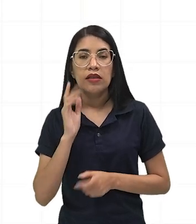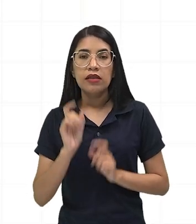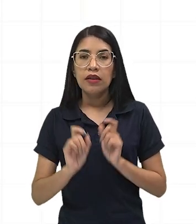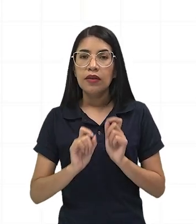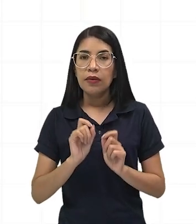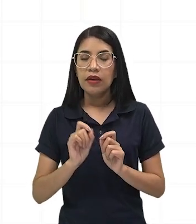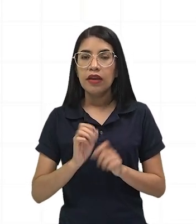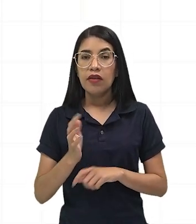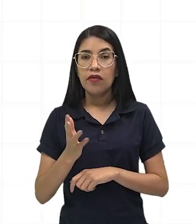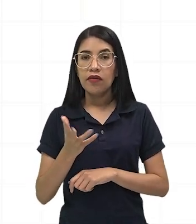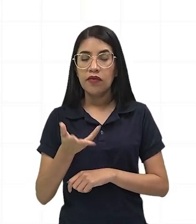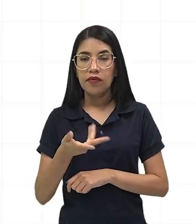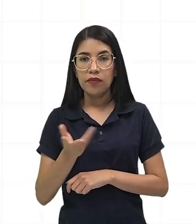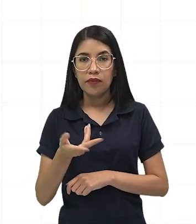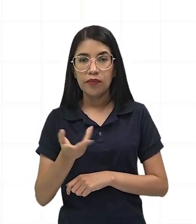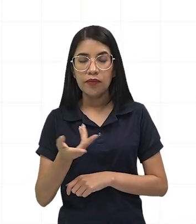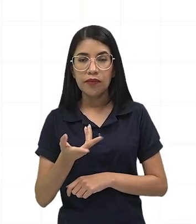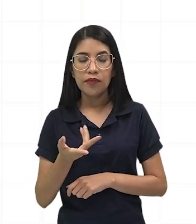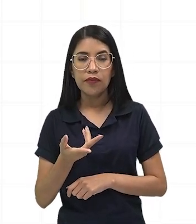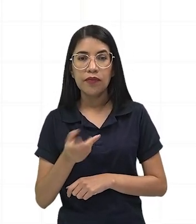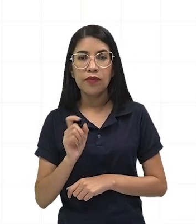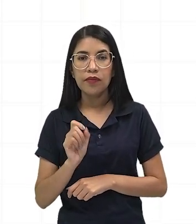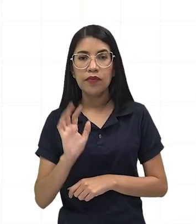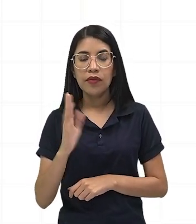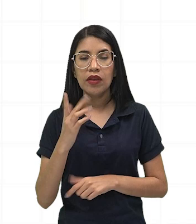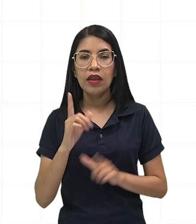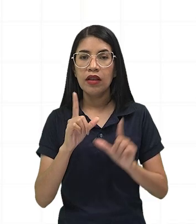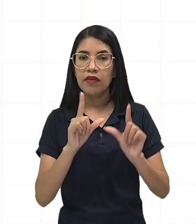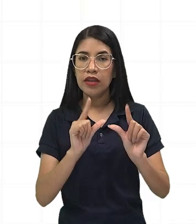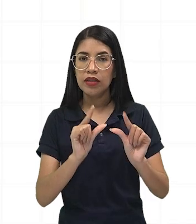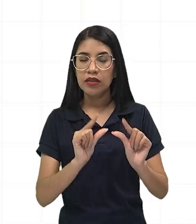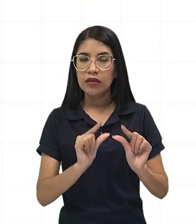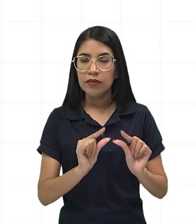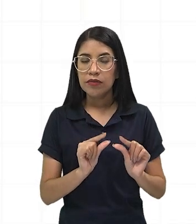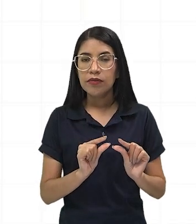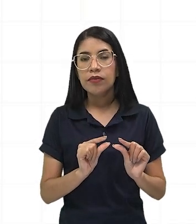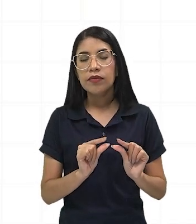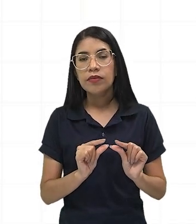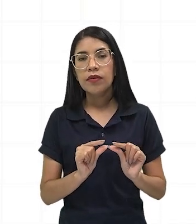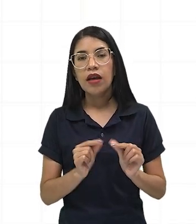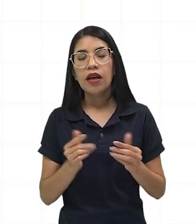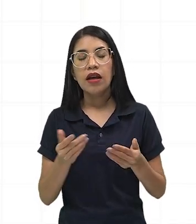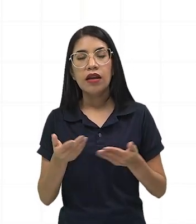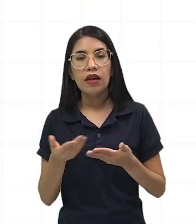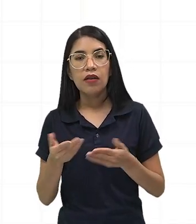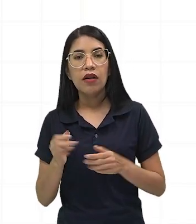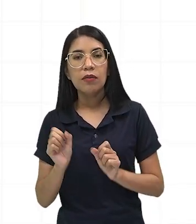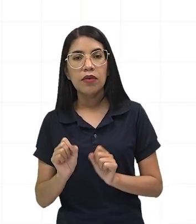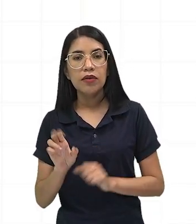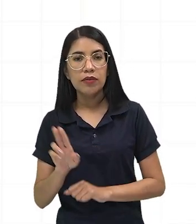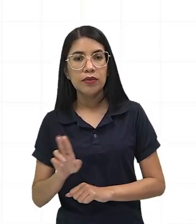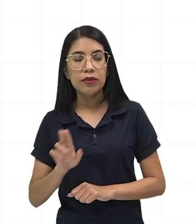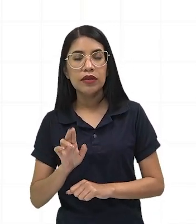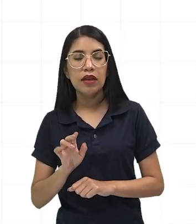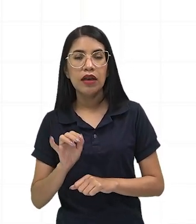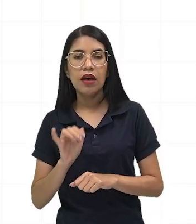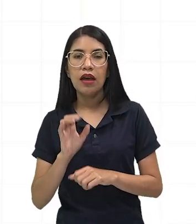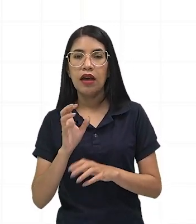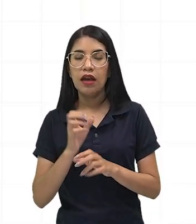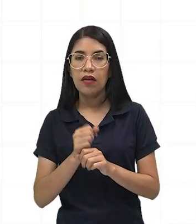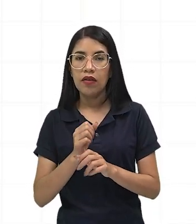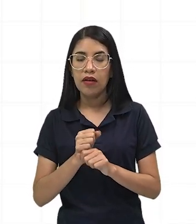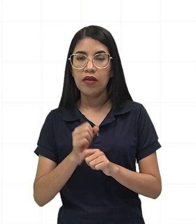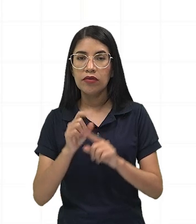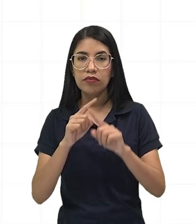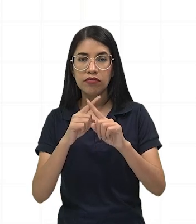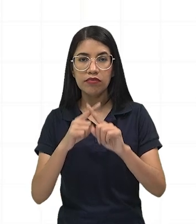olha, essa velocidade ela vai diminuir. E agora você aplica o quê? Você aplica a